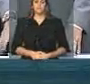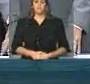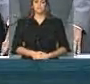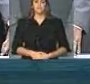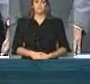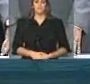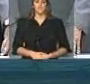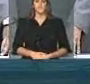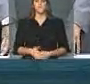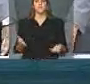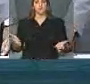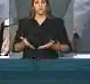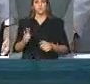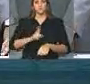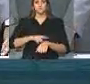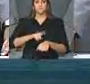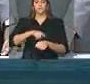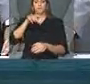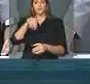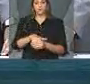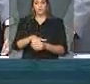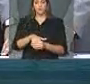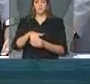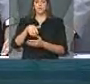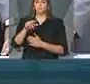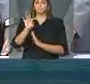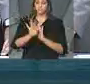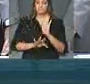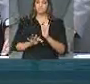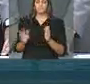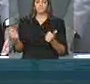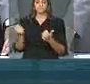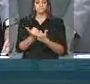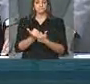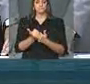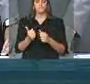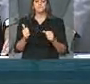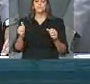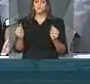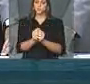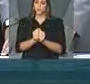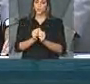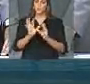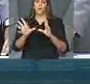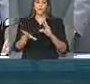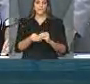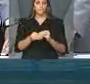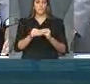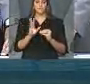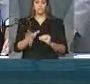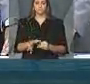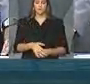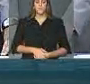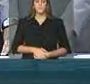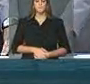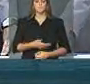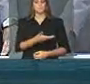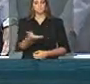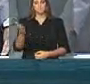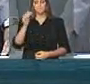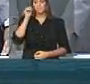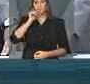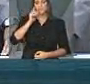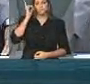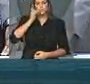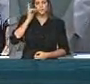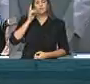em votação substitutiva e as emendas na câmara dos deputados as deputadas e senadoras